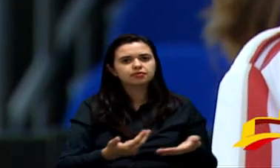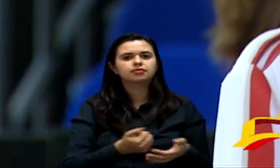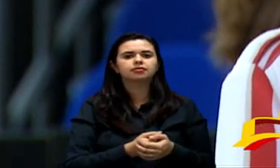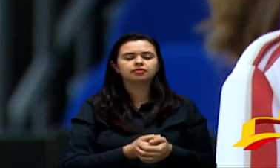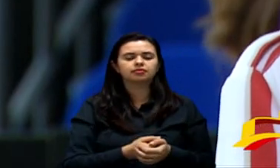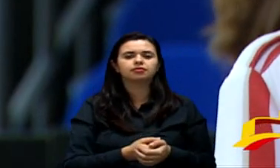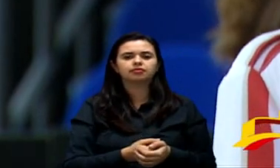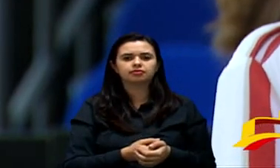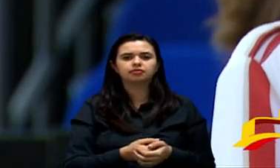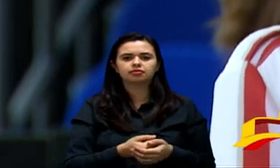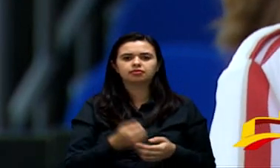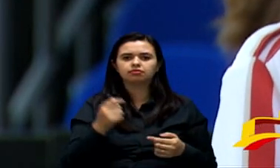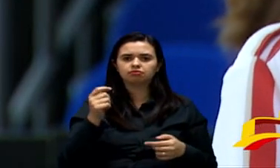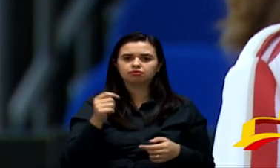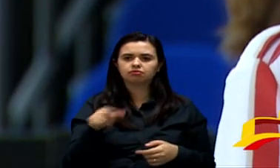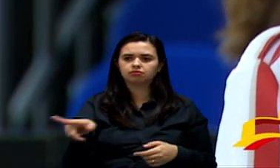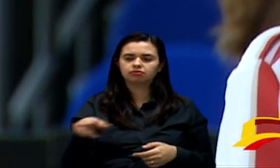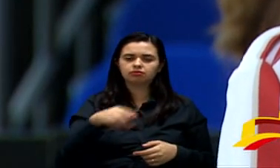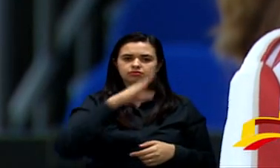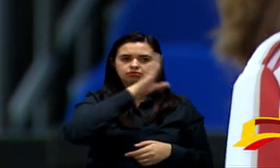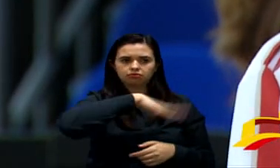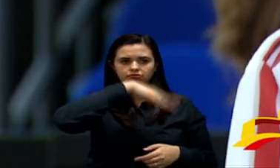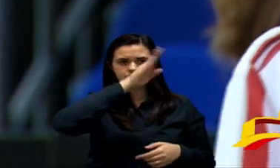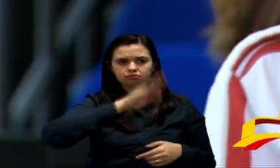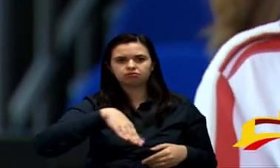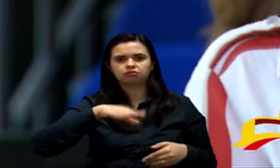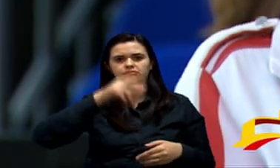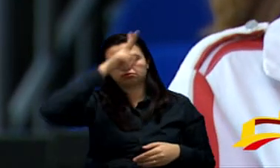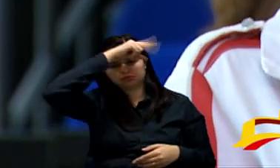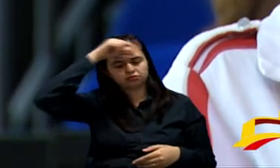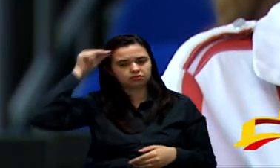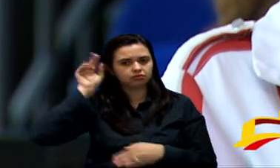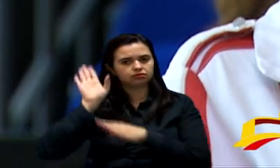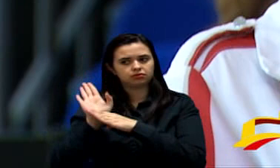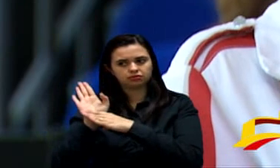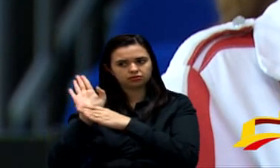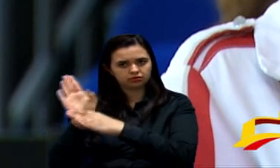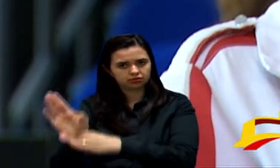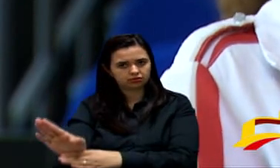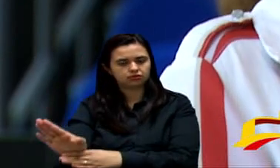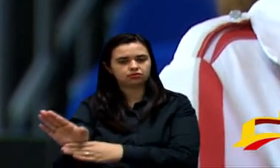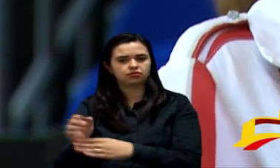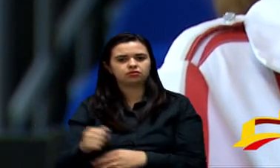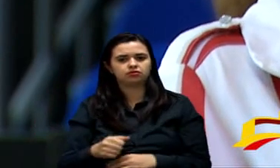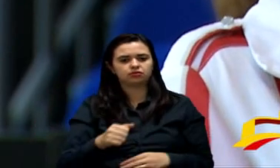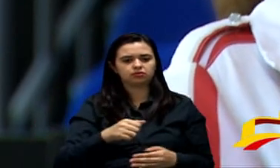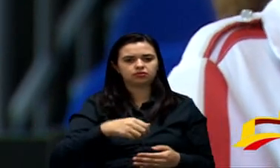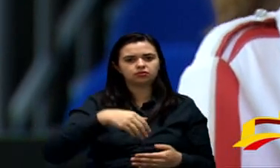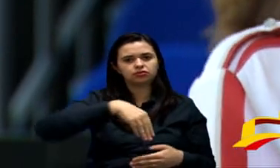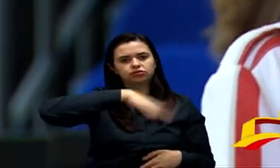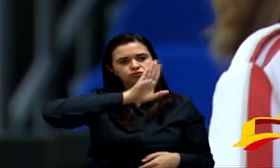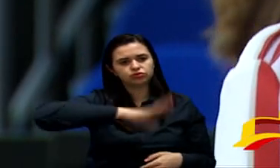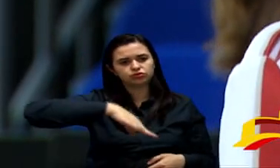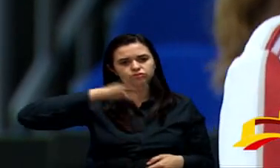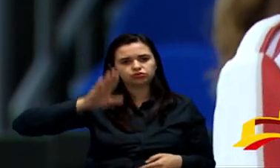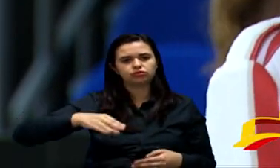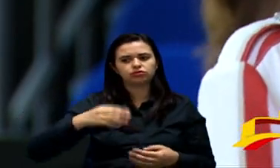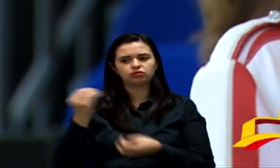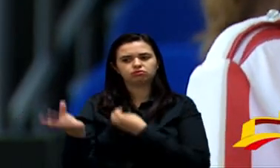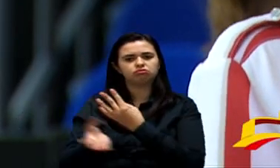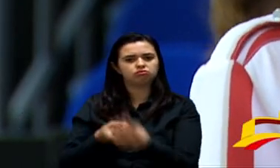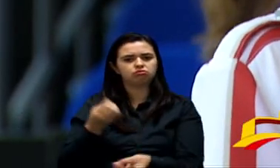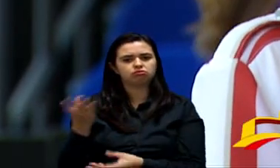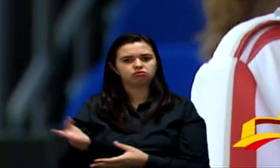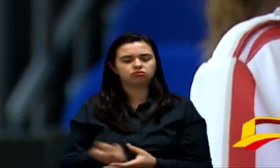fazer a arte dela, com apoio, inclusive, da prefeitura, de material que precisa. Nós temos aí vários viadutos que